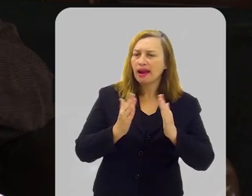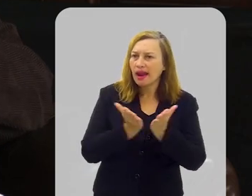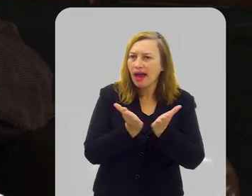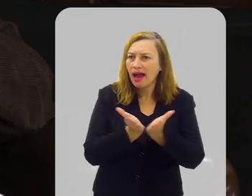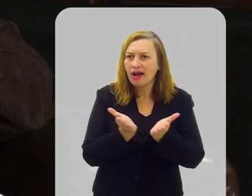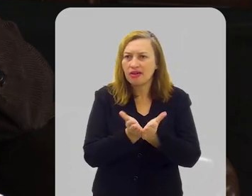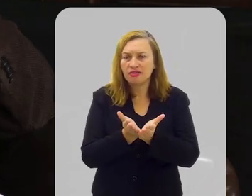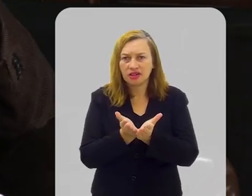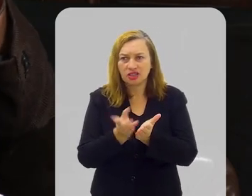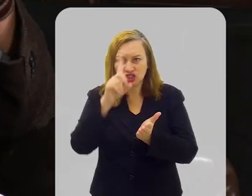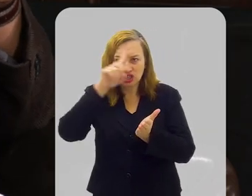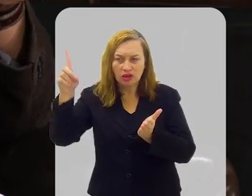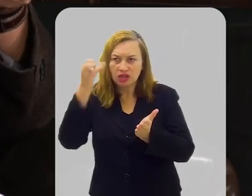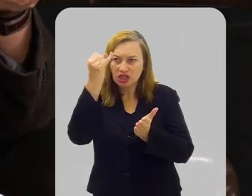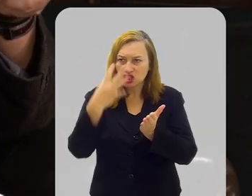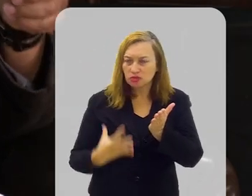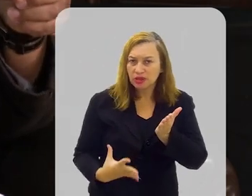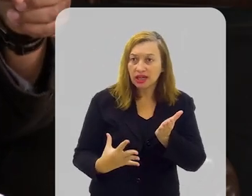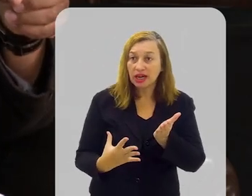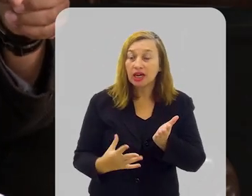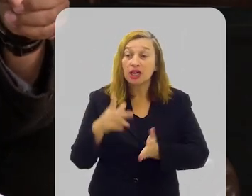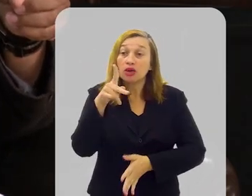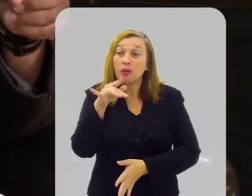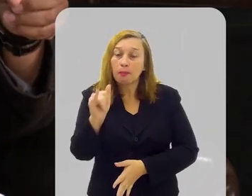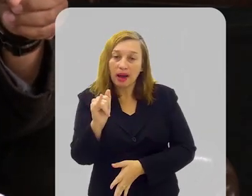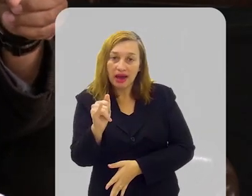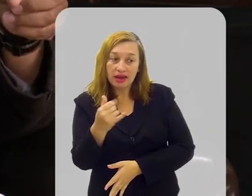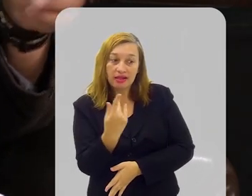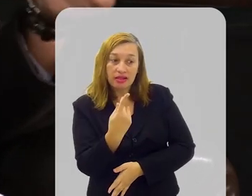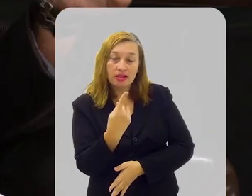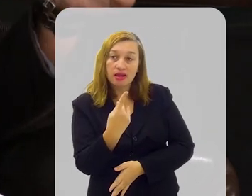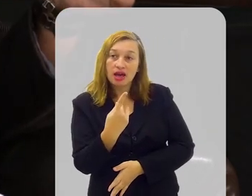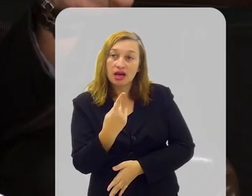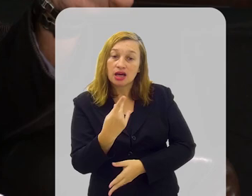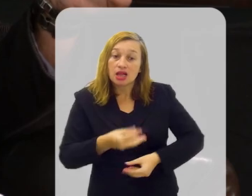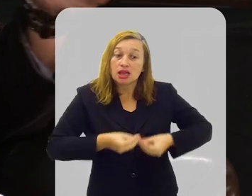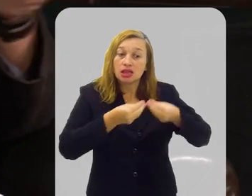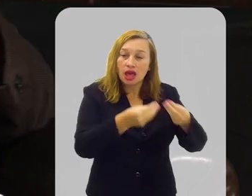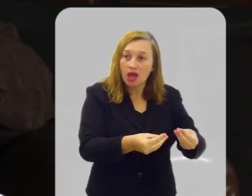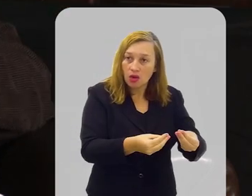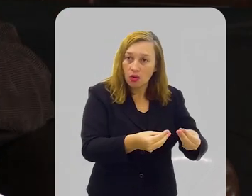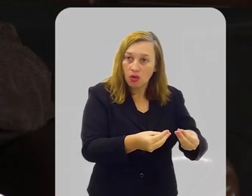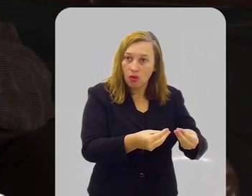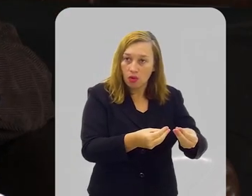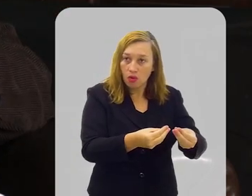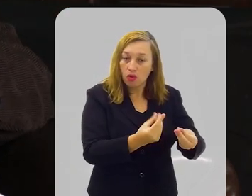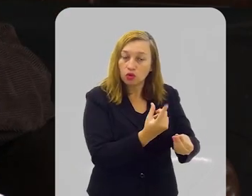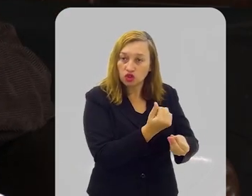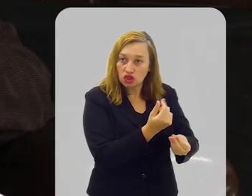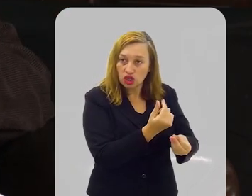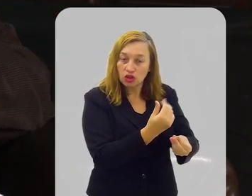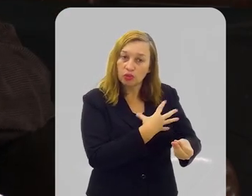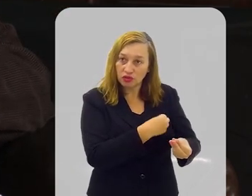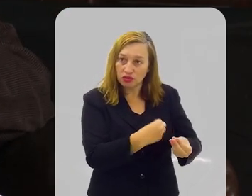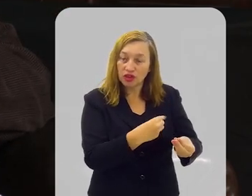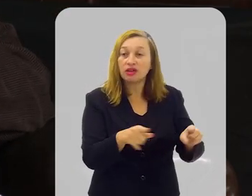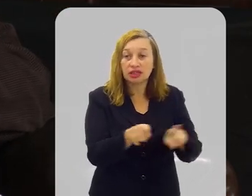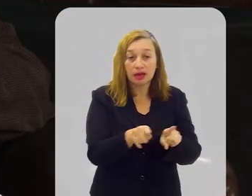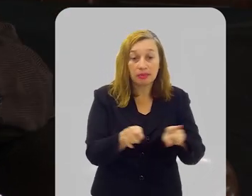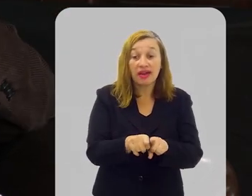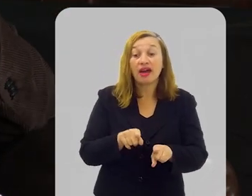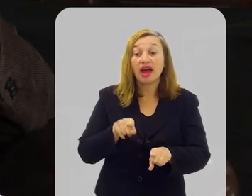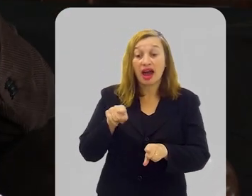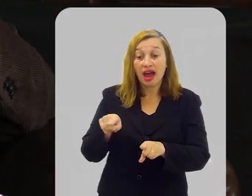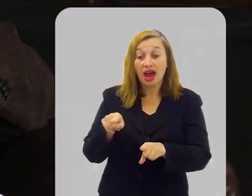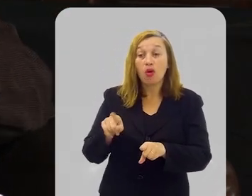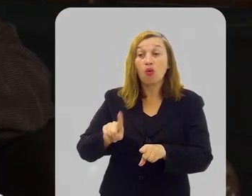o pai deu a herança para o filho que decidiu sair e também deu para aquele que ficou em casa. Mas